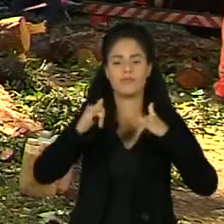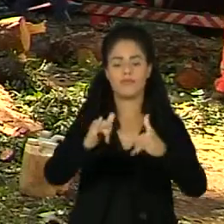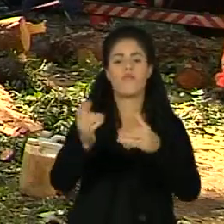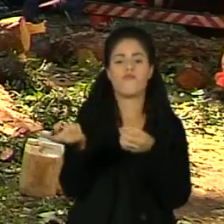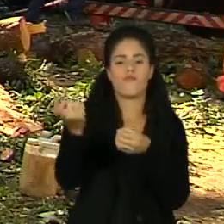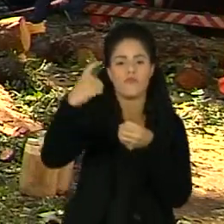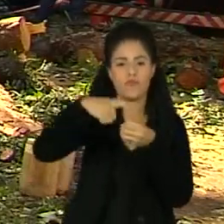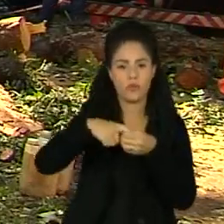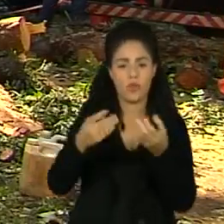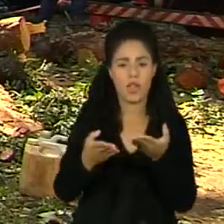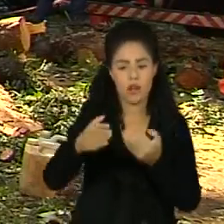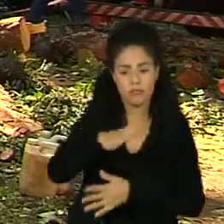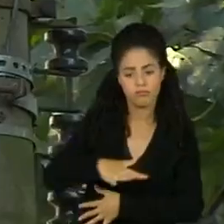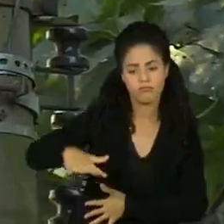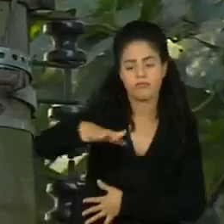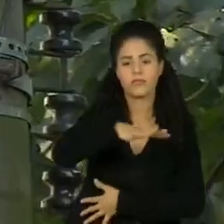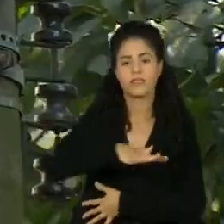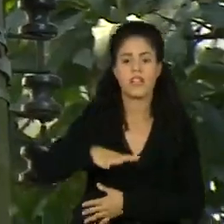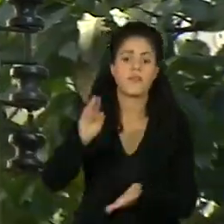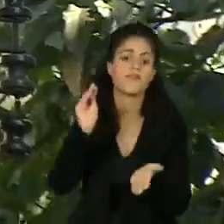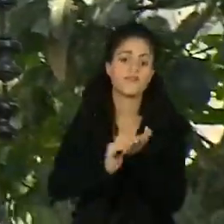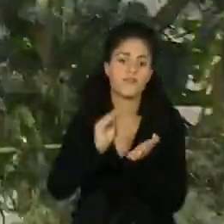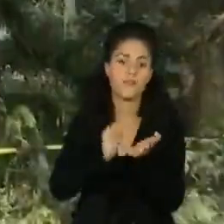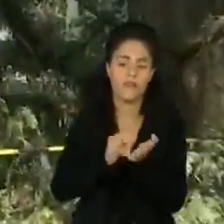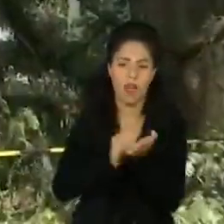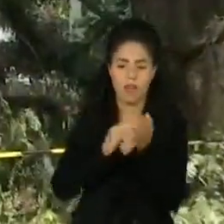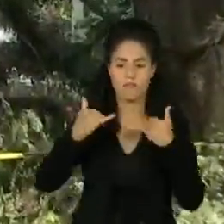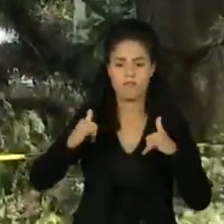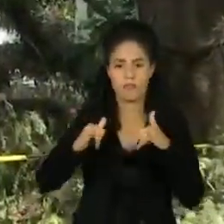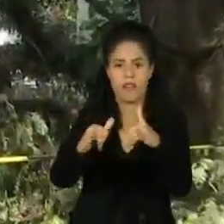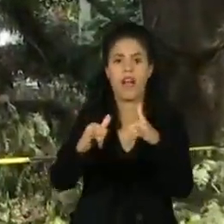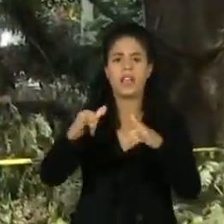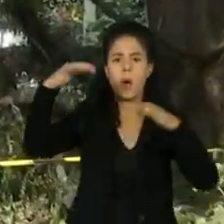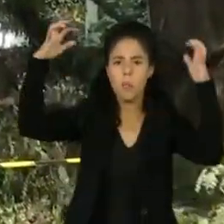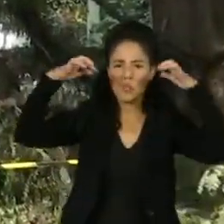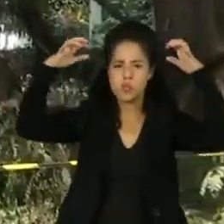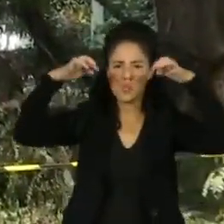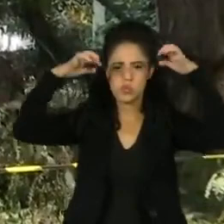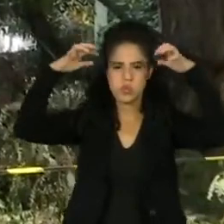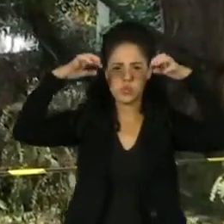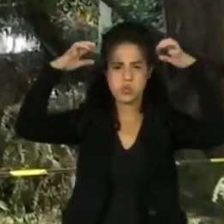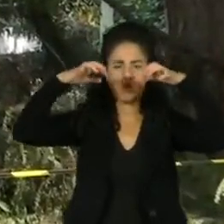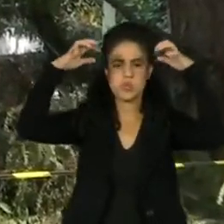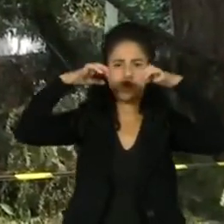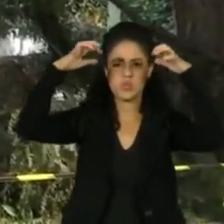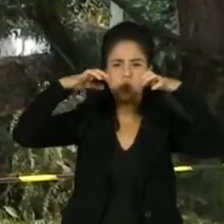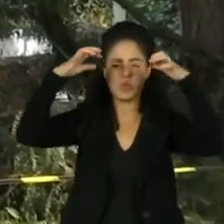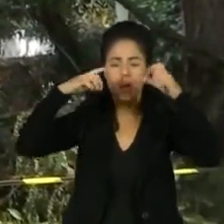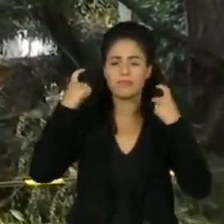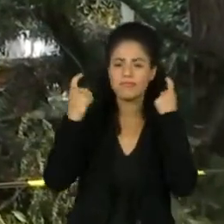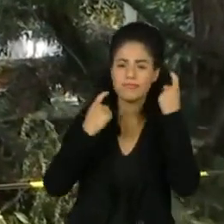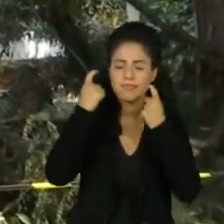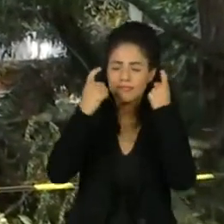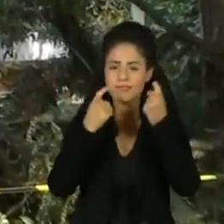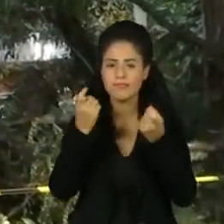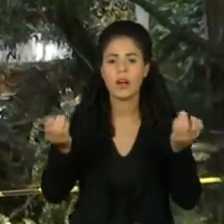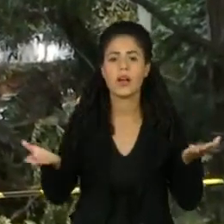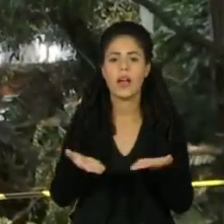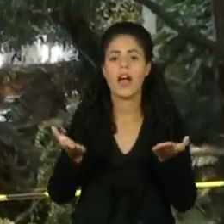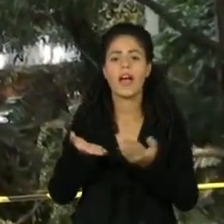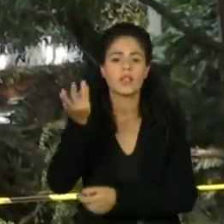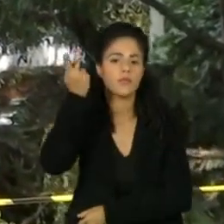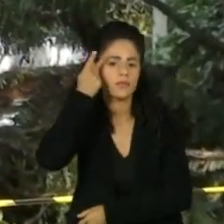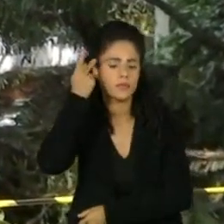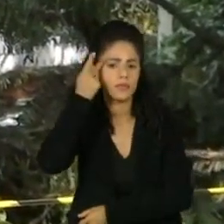Por enquanto, aqui nessa região, a luz não voltou. E os temporais que causaram tanto transtorno, Joyce, podem voltar a acontecer na capital